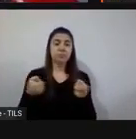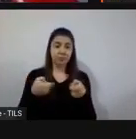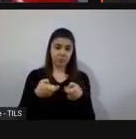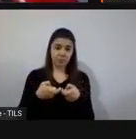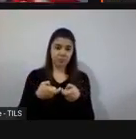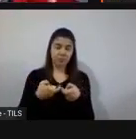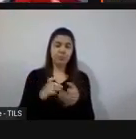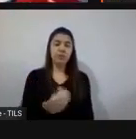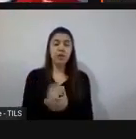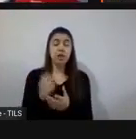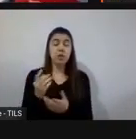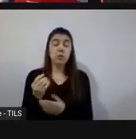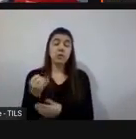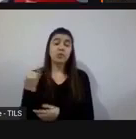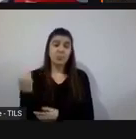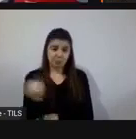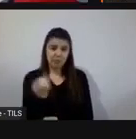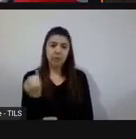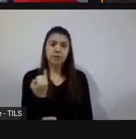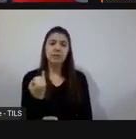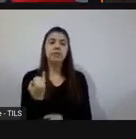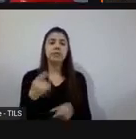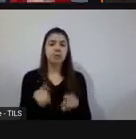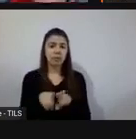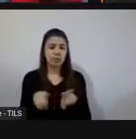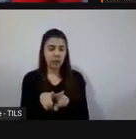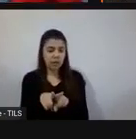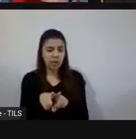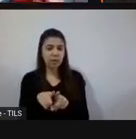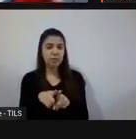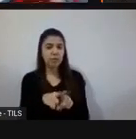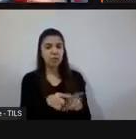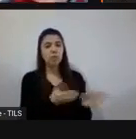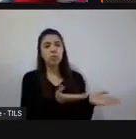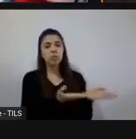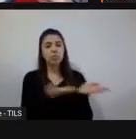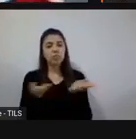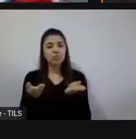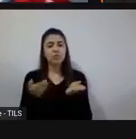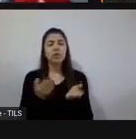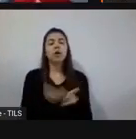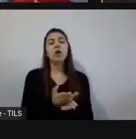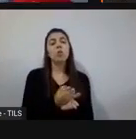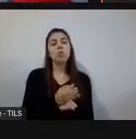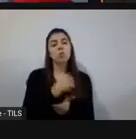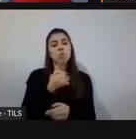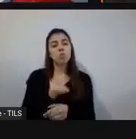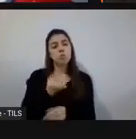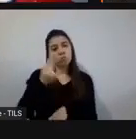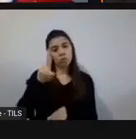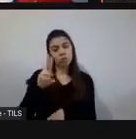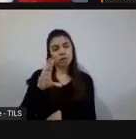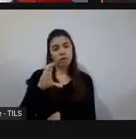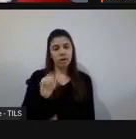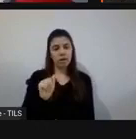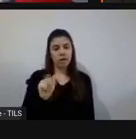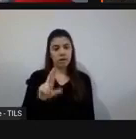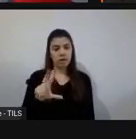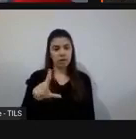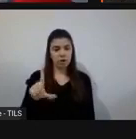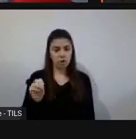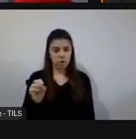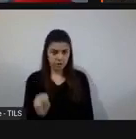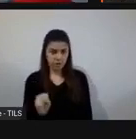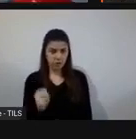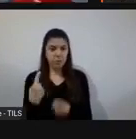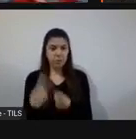porque é o direito, que é uma área que é vista como mais fechada, mais técnica, mais tradicional,